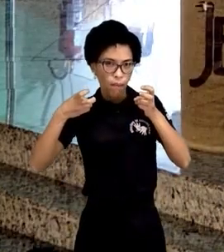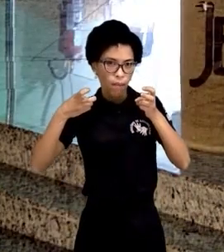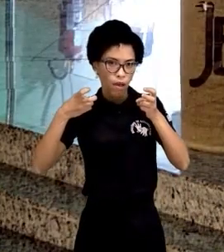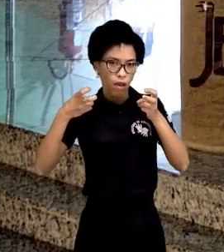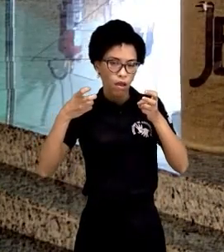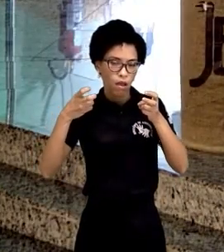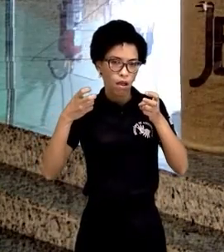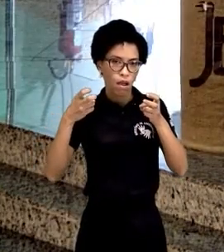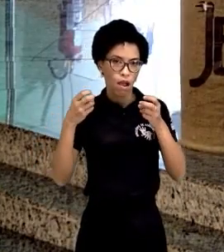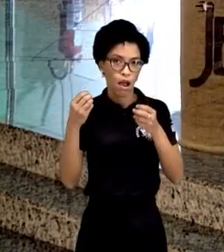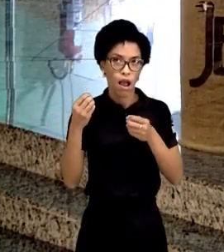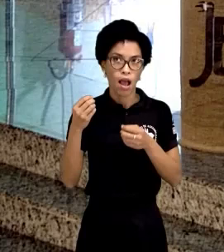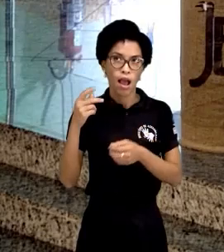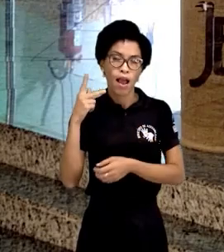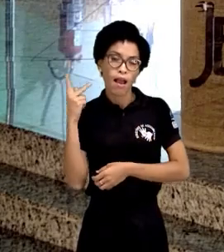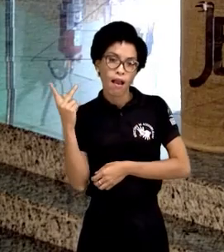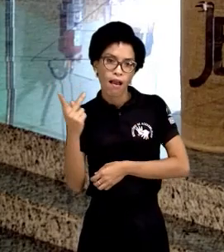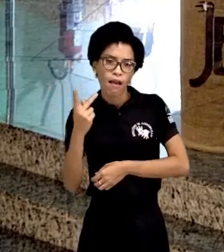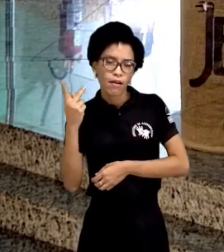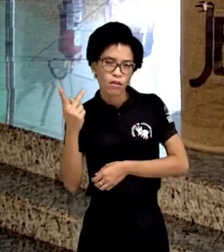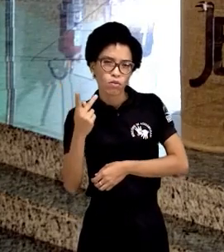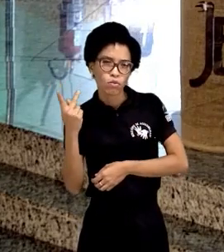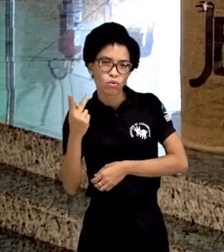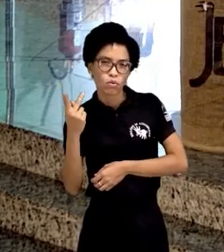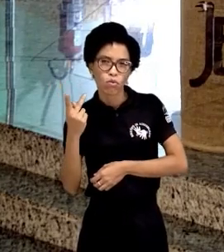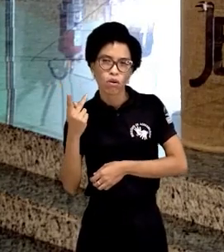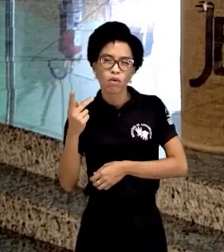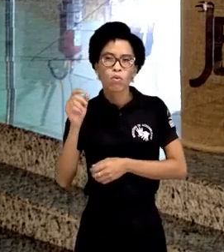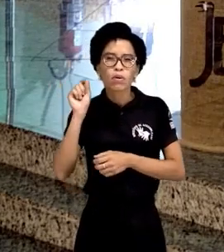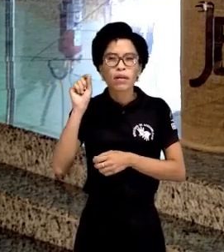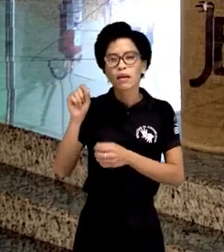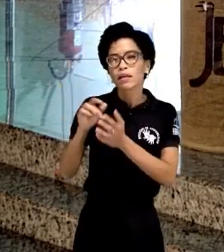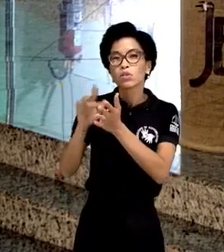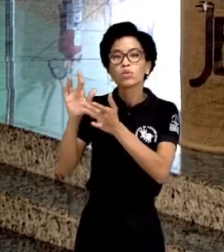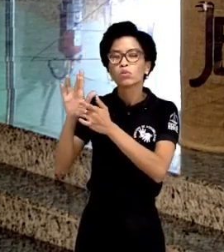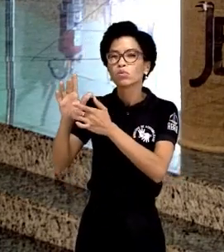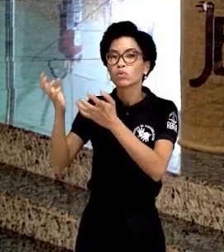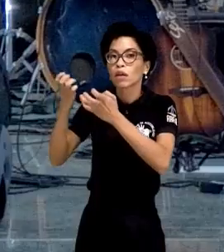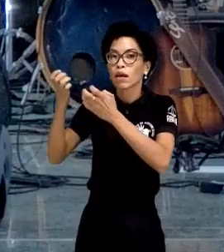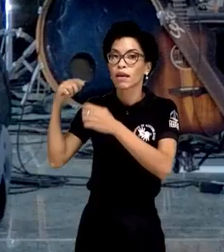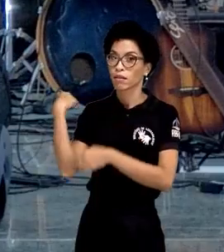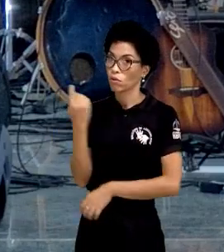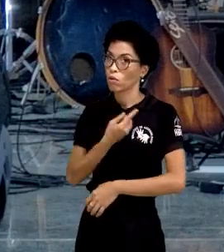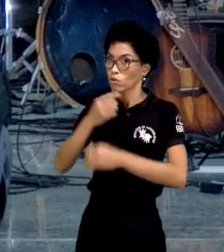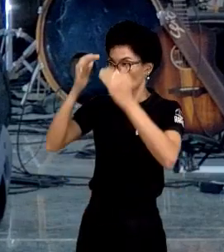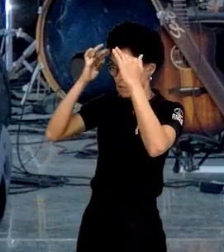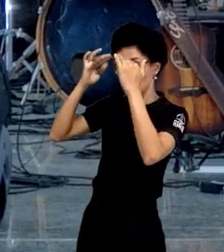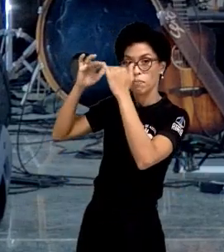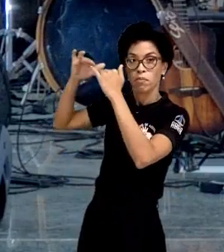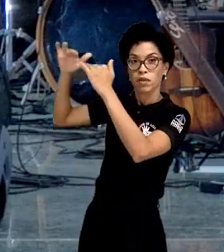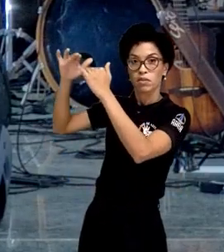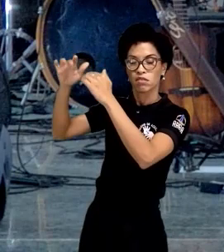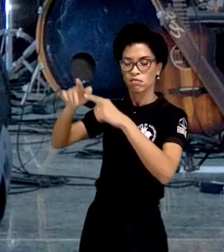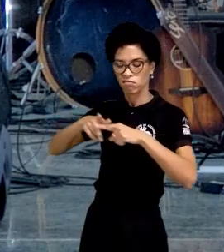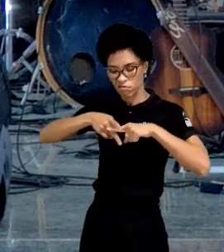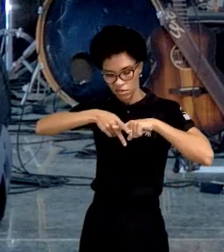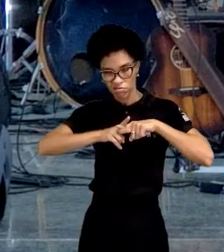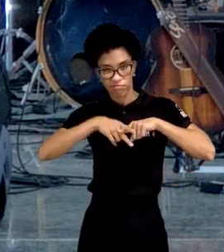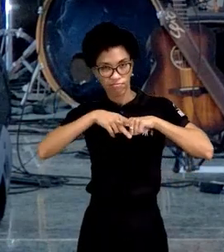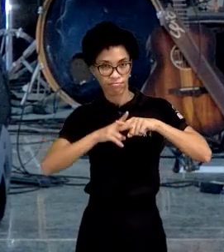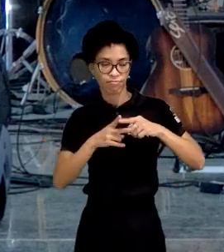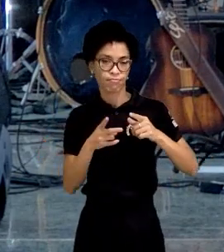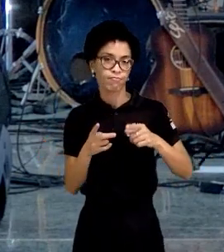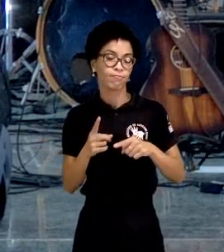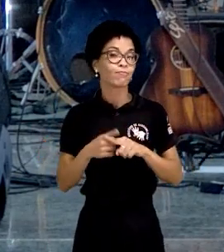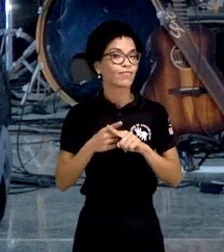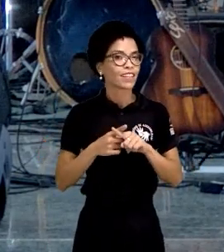dessa mudança, tá certo? E aí vai ser muito bom, porque Jesus vai continuar com a mesma estratégia. Hoje de manhã nós vimos dois